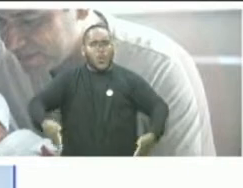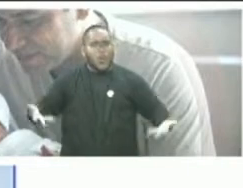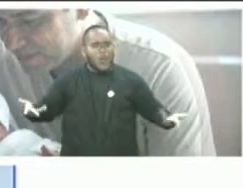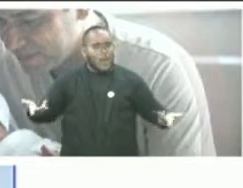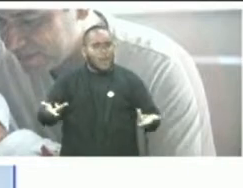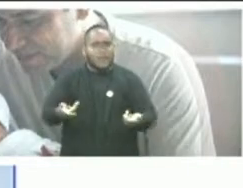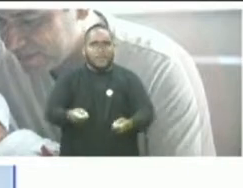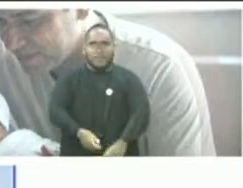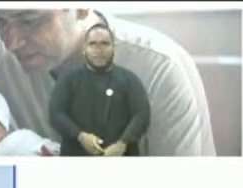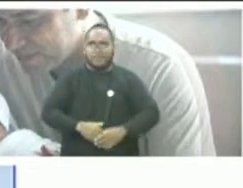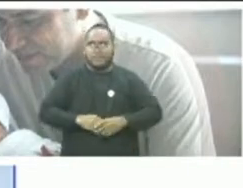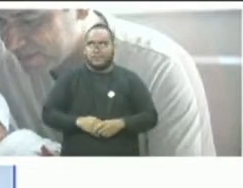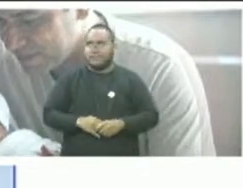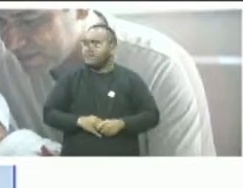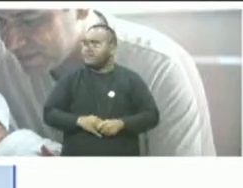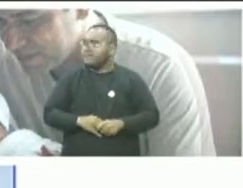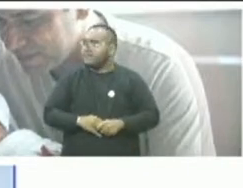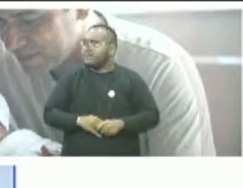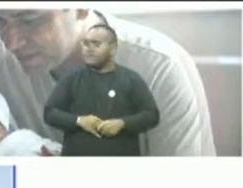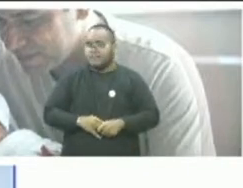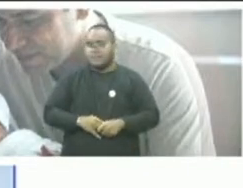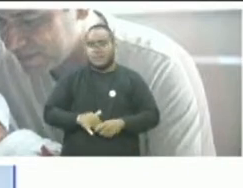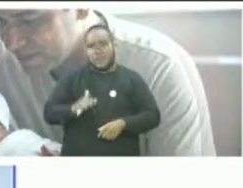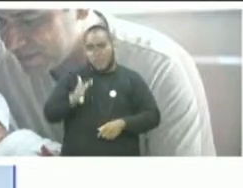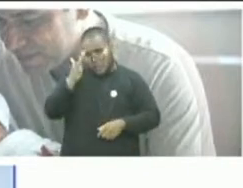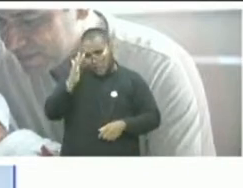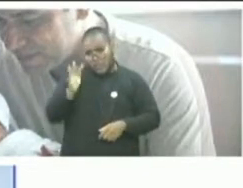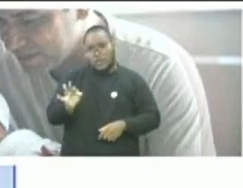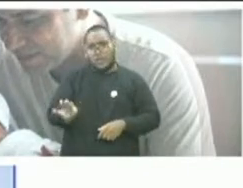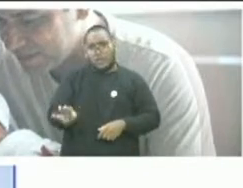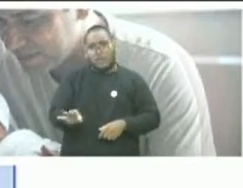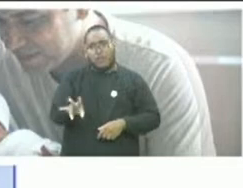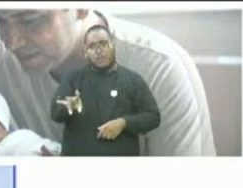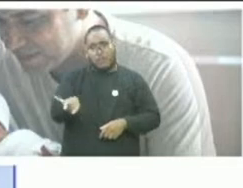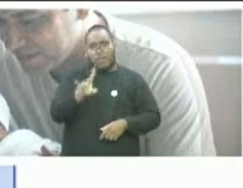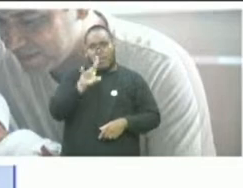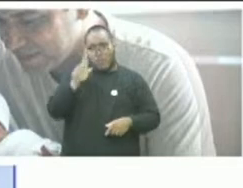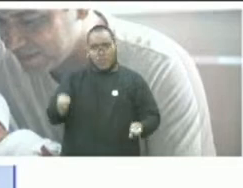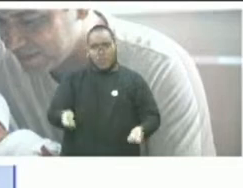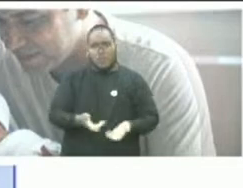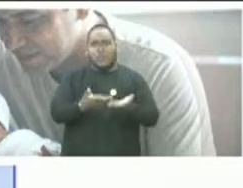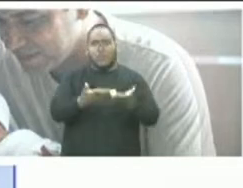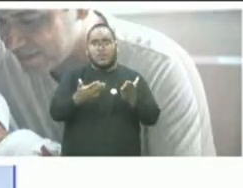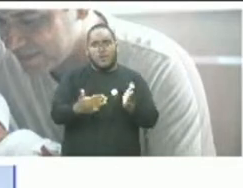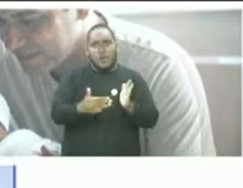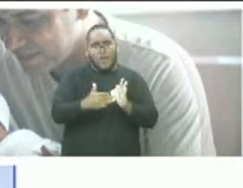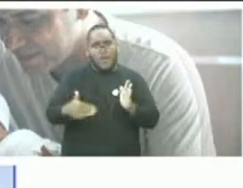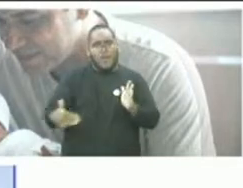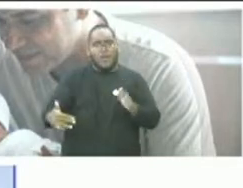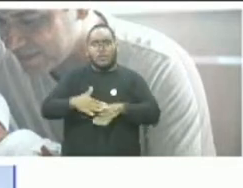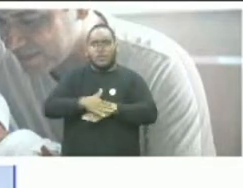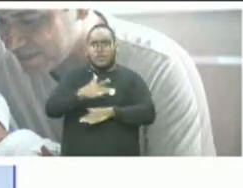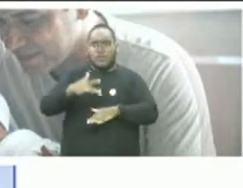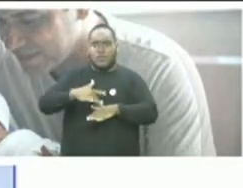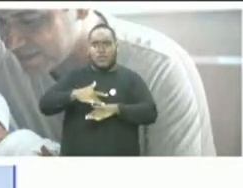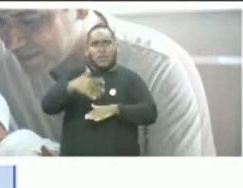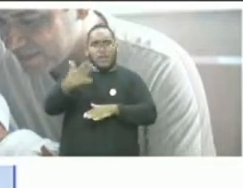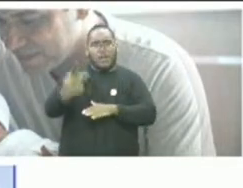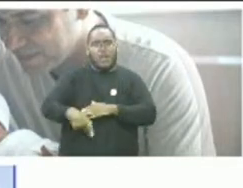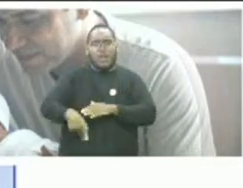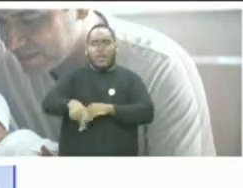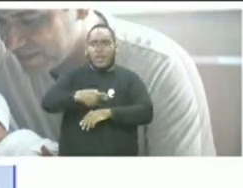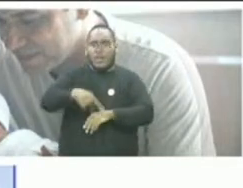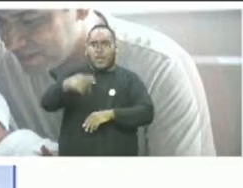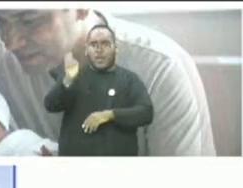que vão, com certeza, fortalecer muito o método Canguru no nosso país.